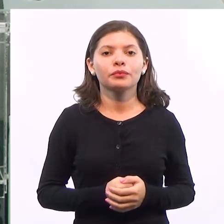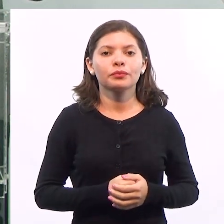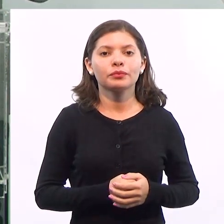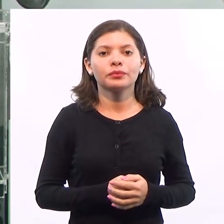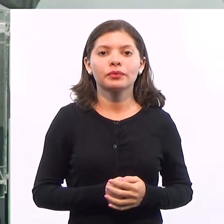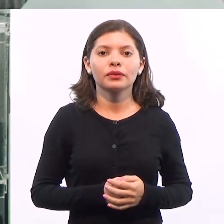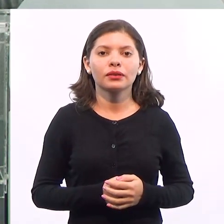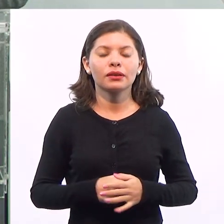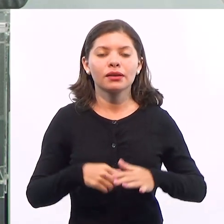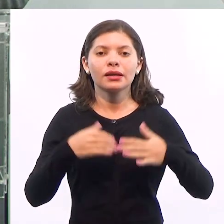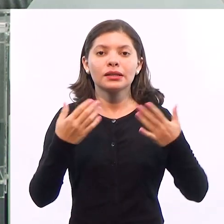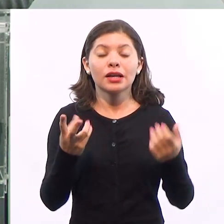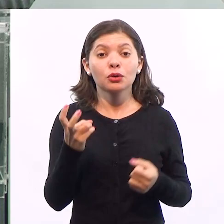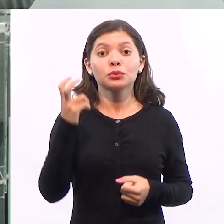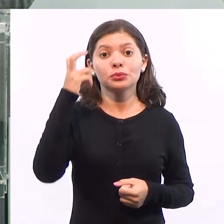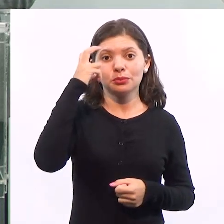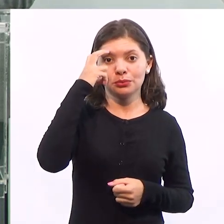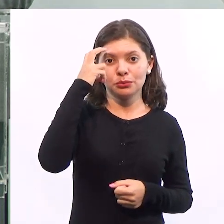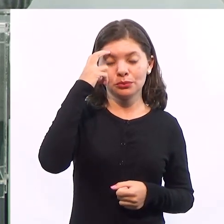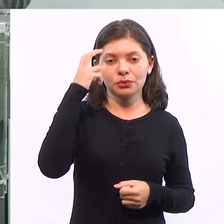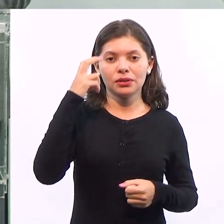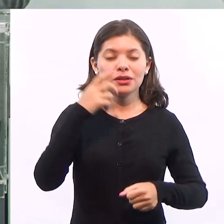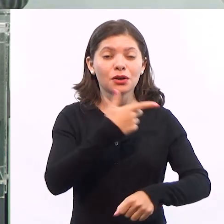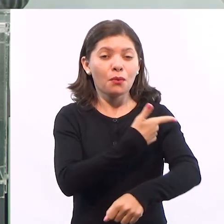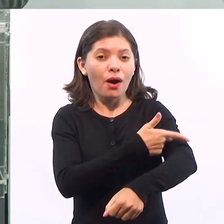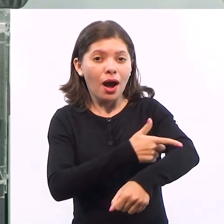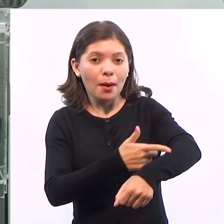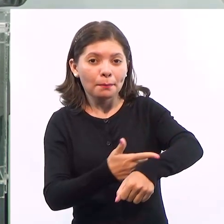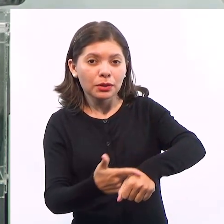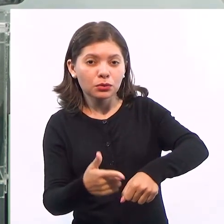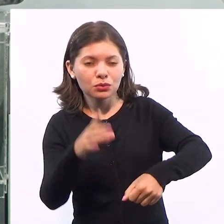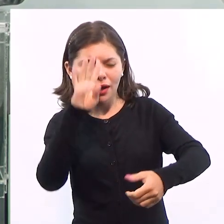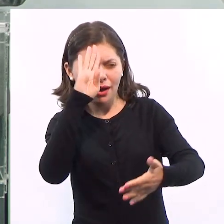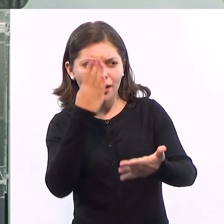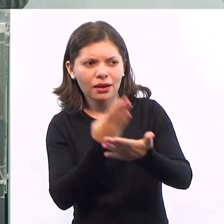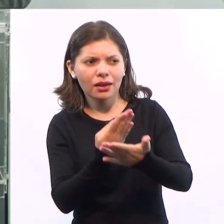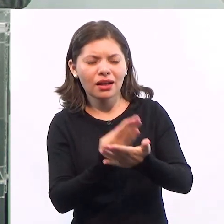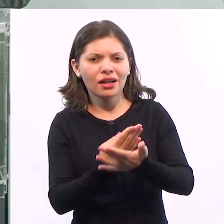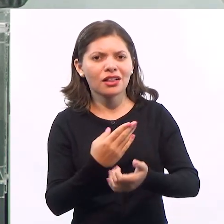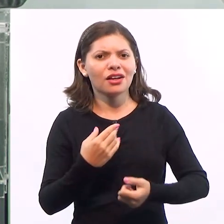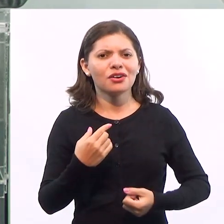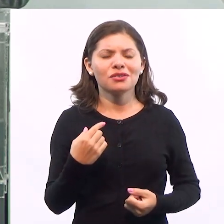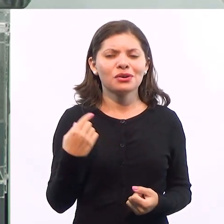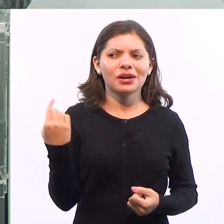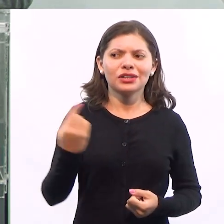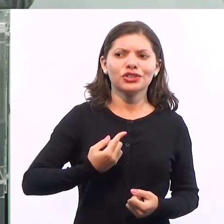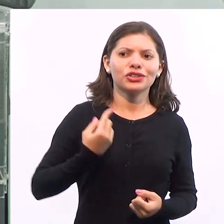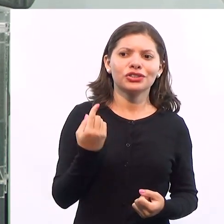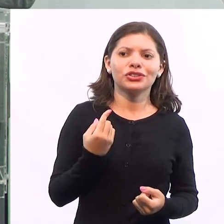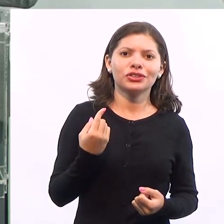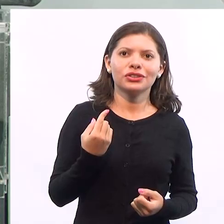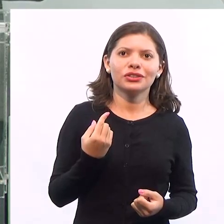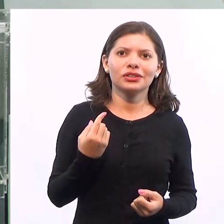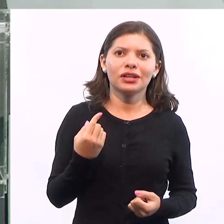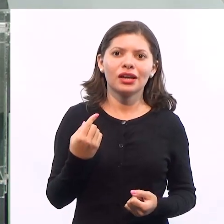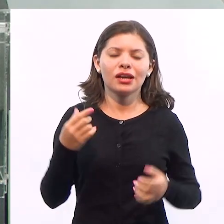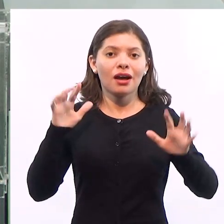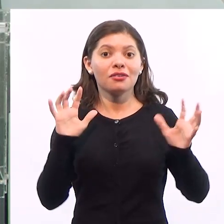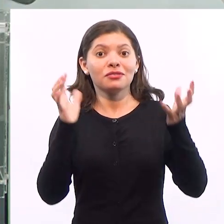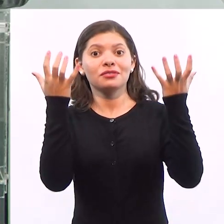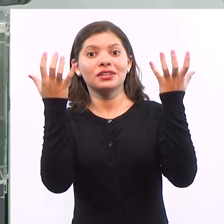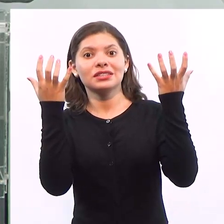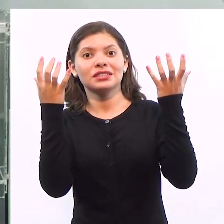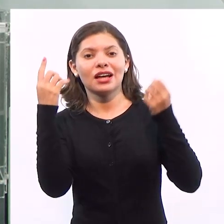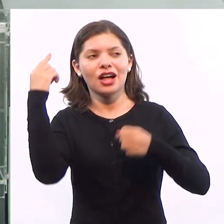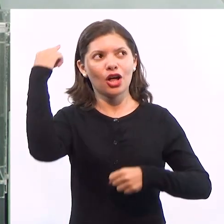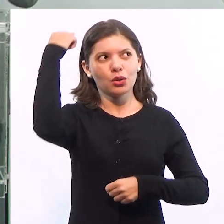no aniversário de um ente querido. Isso é cultura, são hábitos, são crenças. Ah, não, mas a gente sempre tem a festa